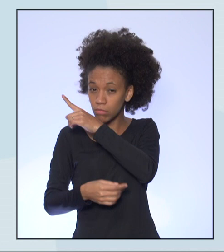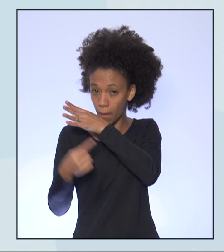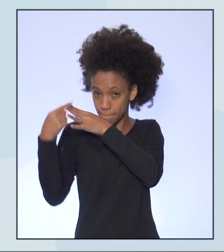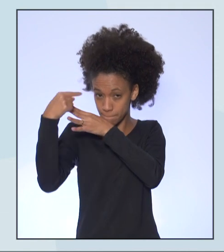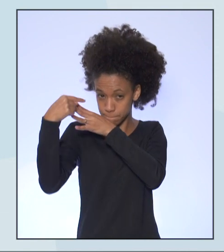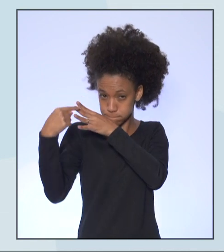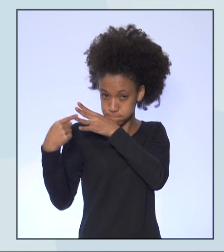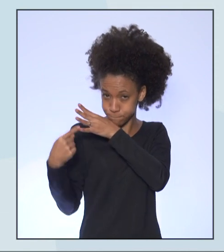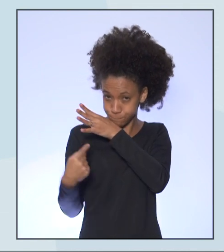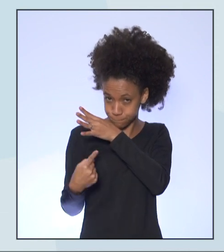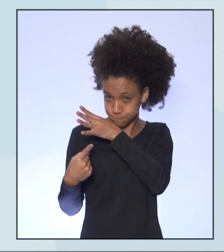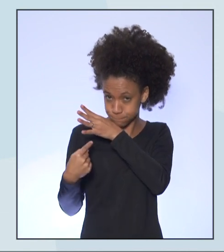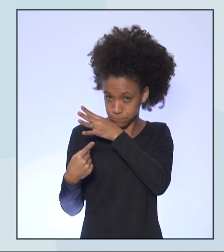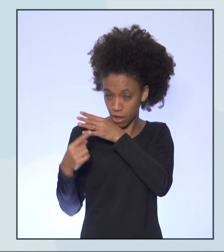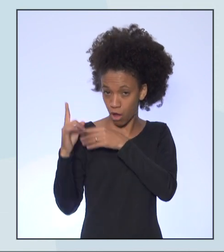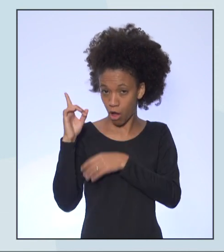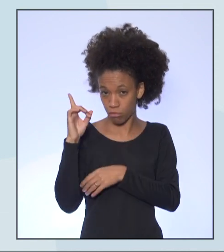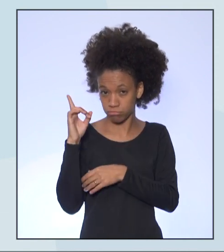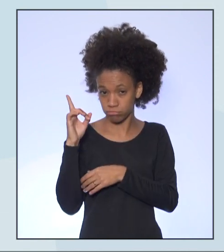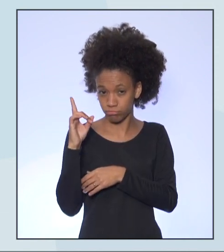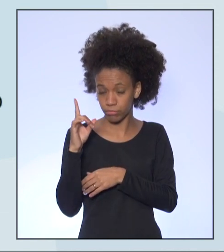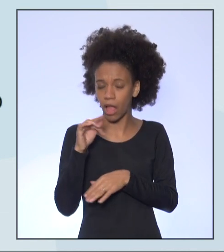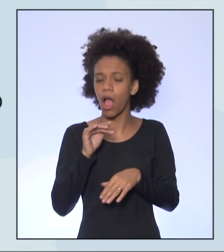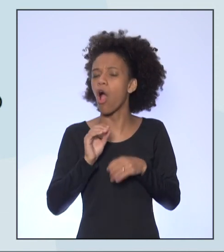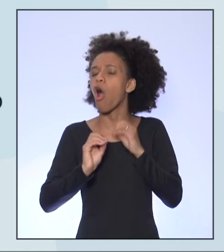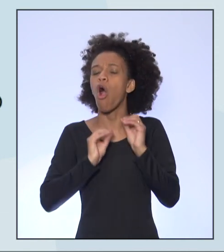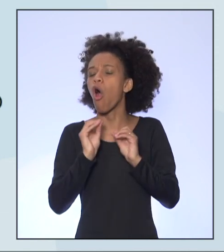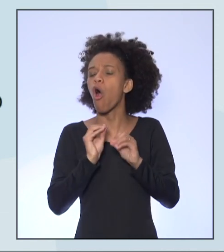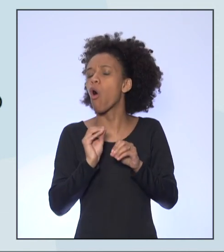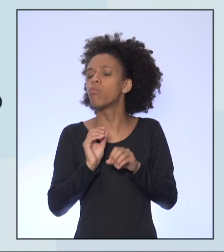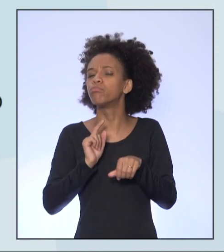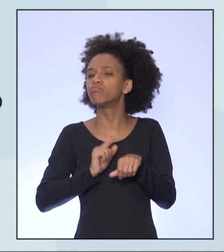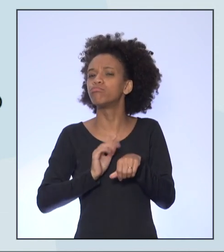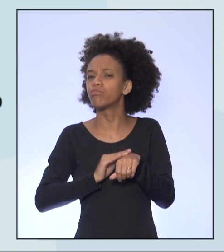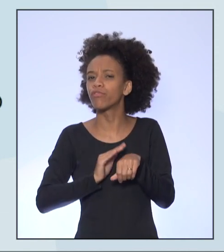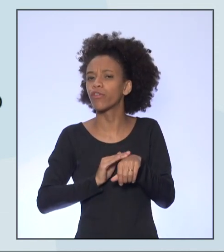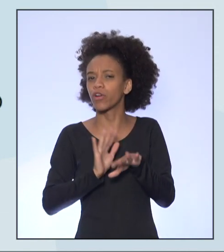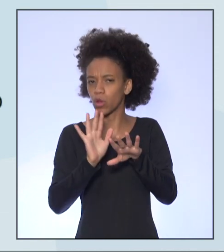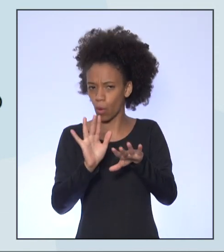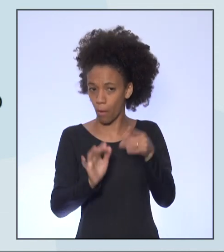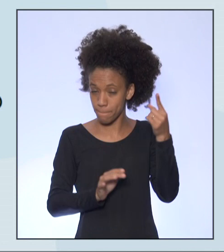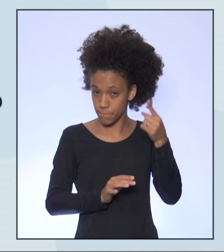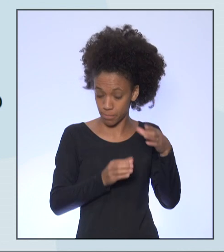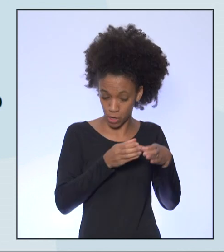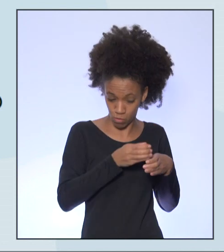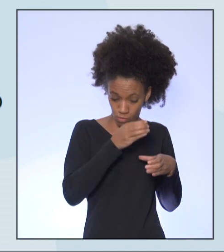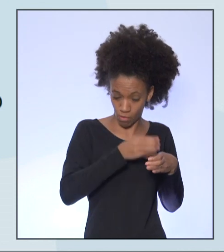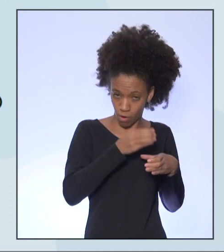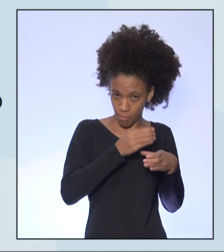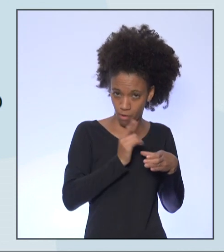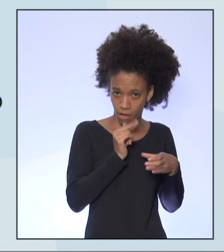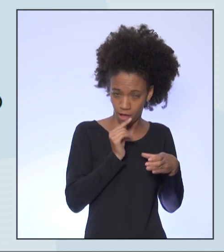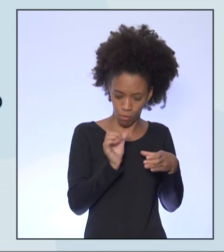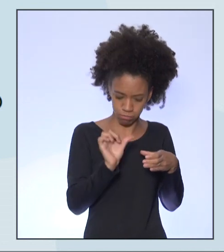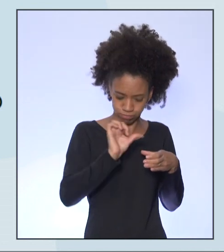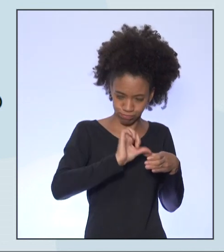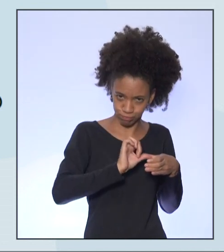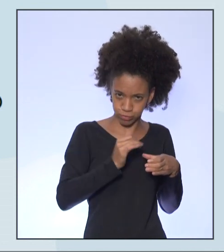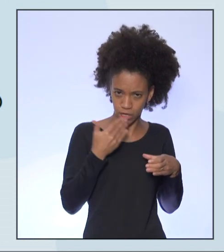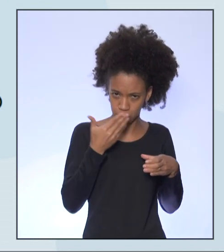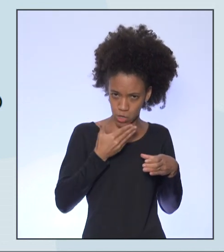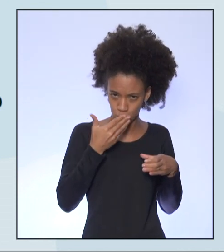copos transparentes. Ele foi feito da seguinte maneira. No primeiro copo, a gente adicionou água e